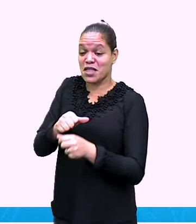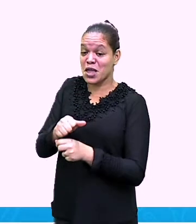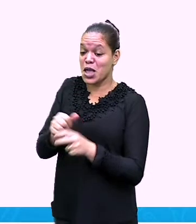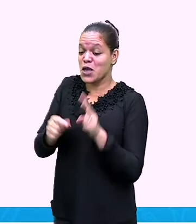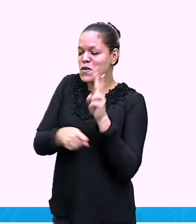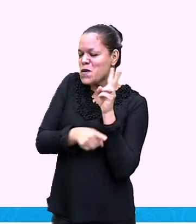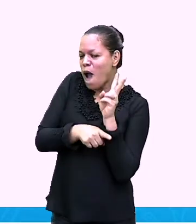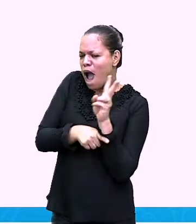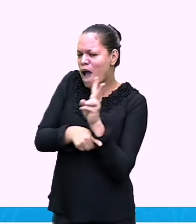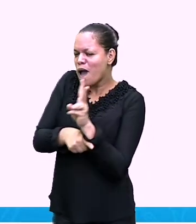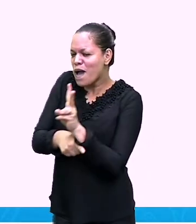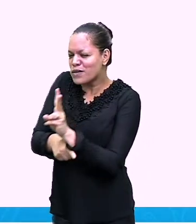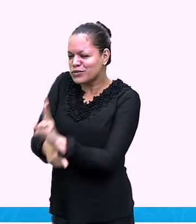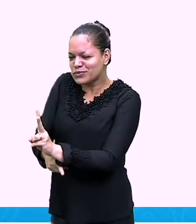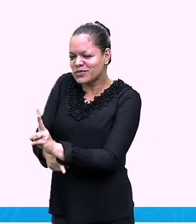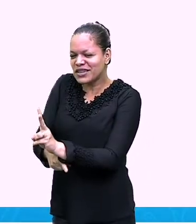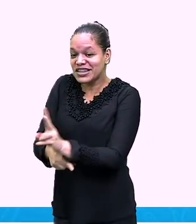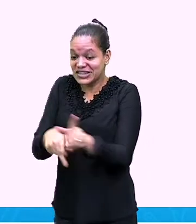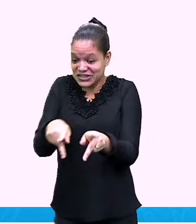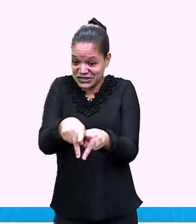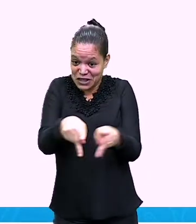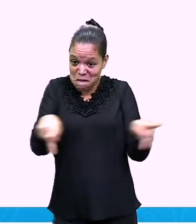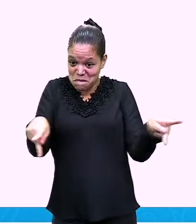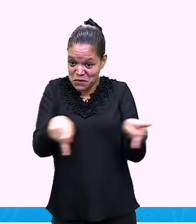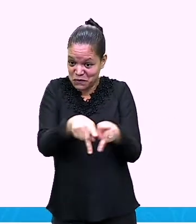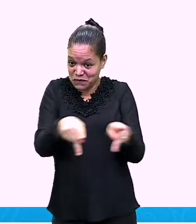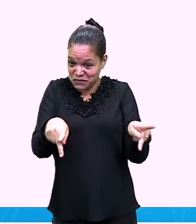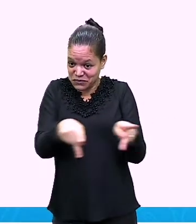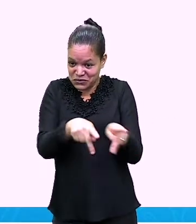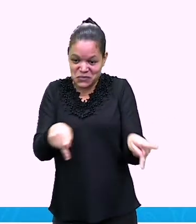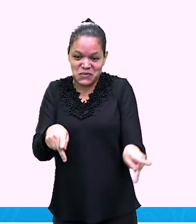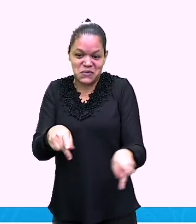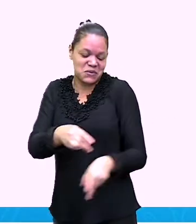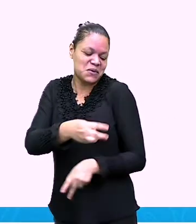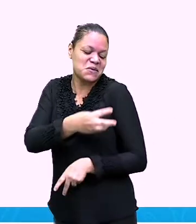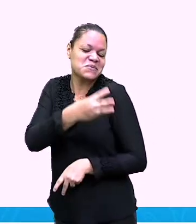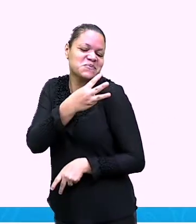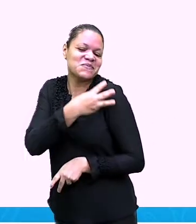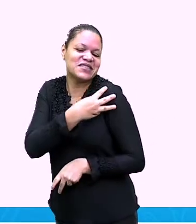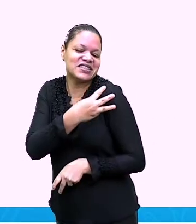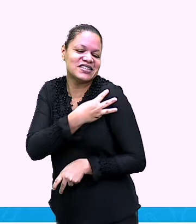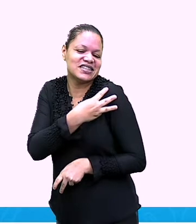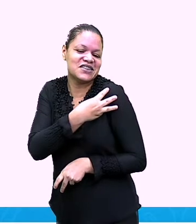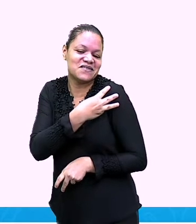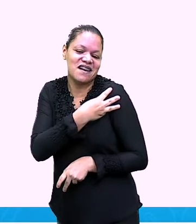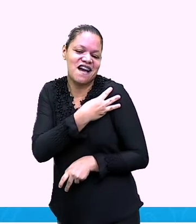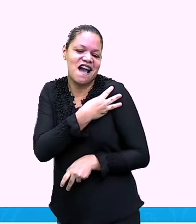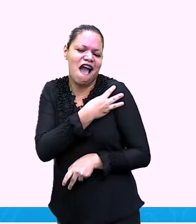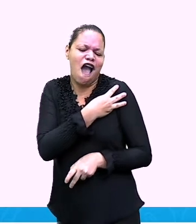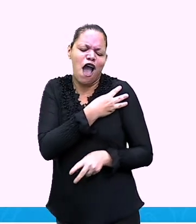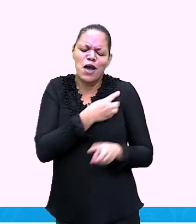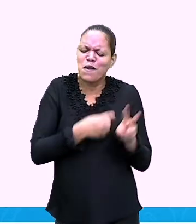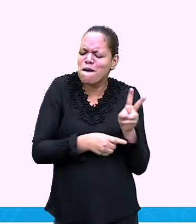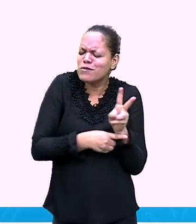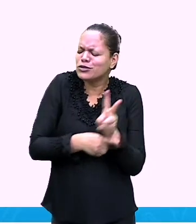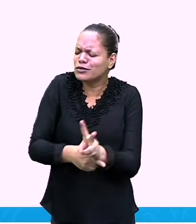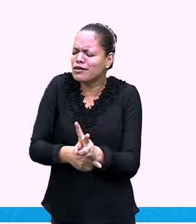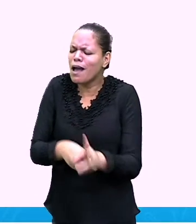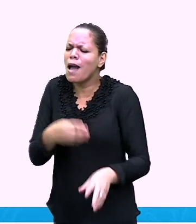fez super bem para mim. Afinal, pude mostrar aos meus amigos que também sou capaz.